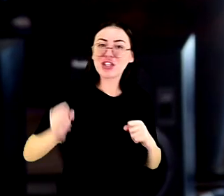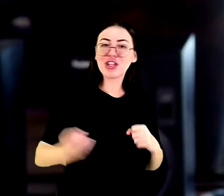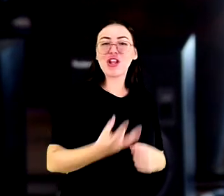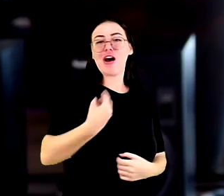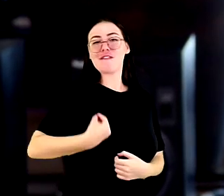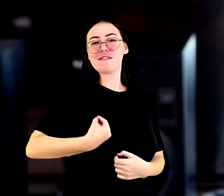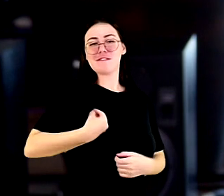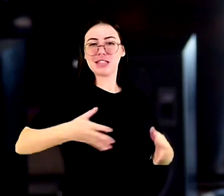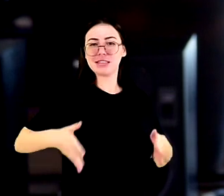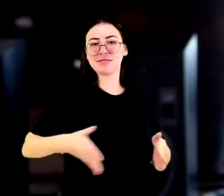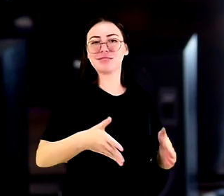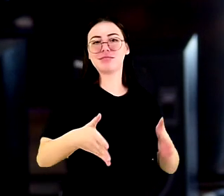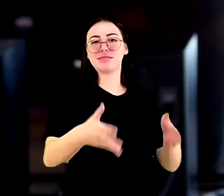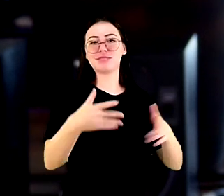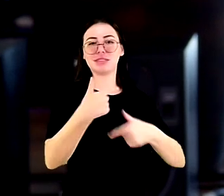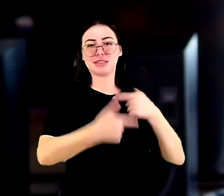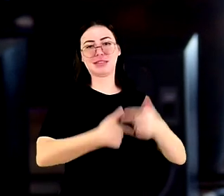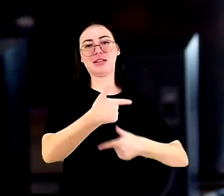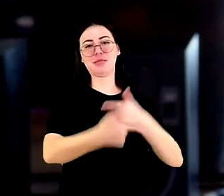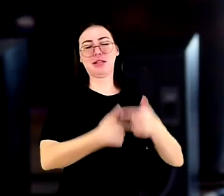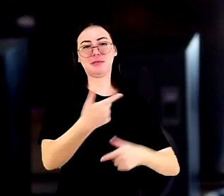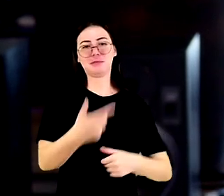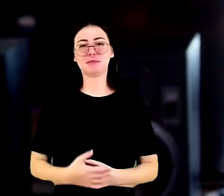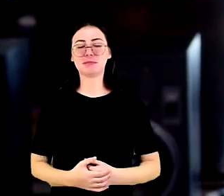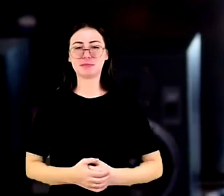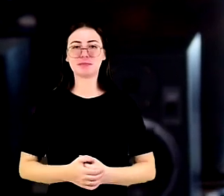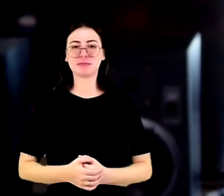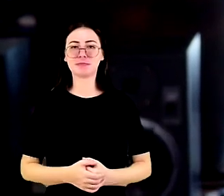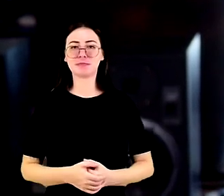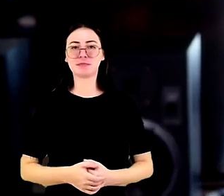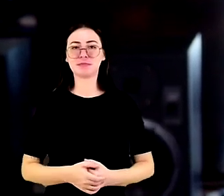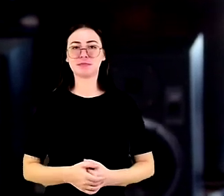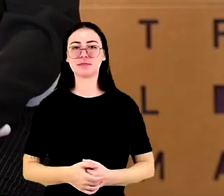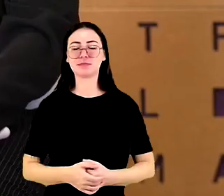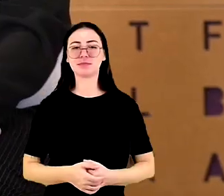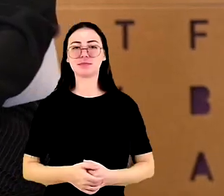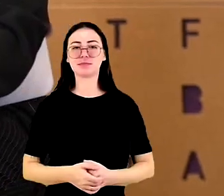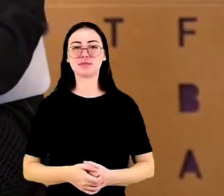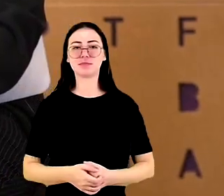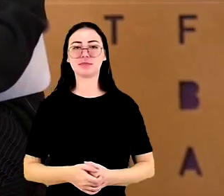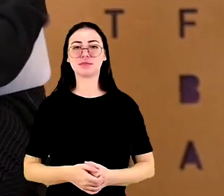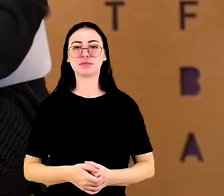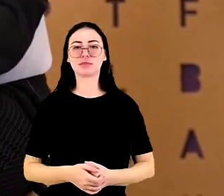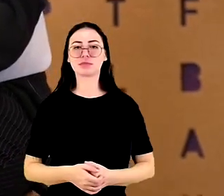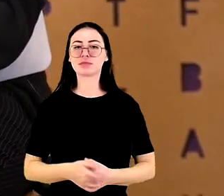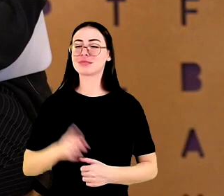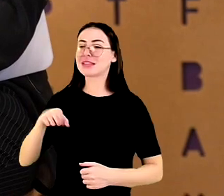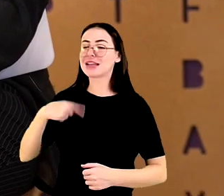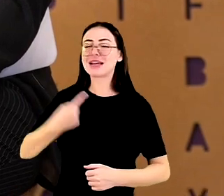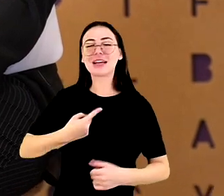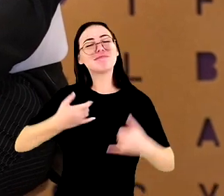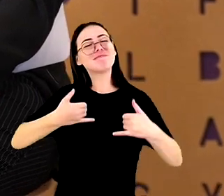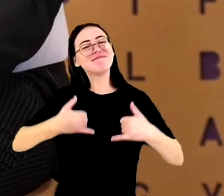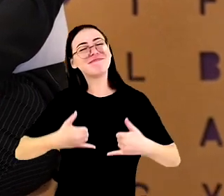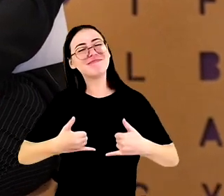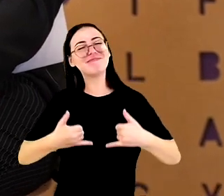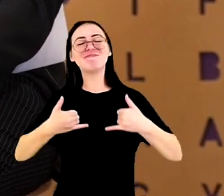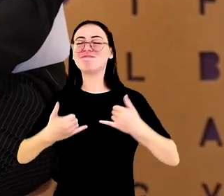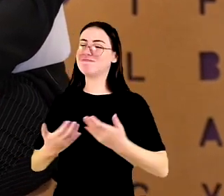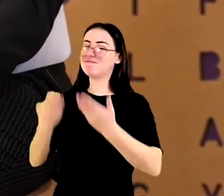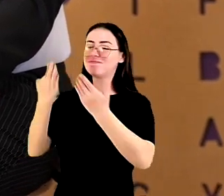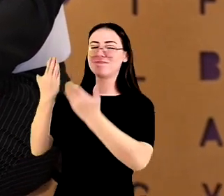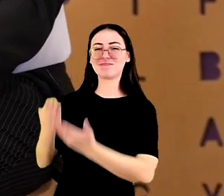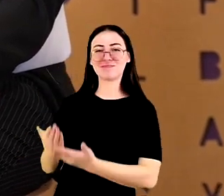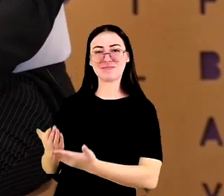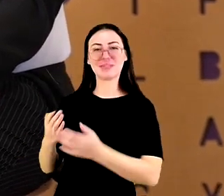e o ambiente em si. A gente tem muito orgulho de você. Junto com você tem mais